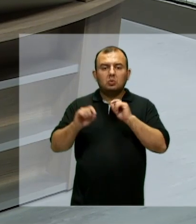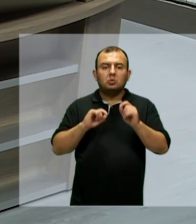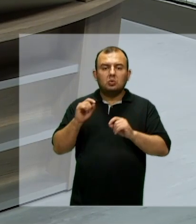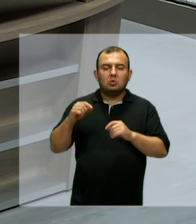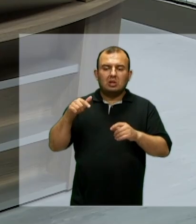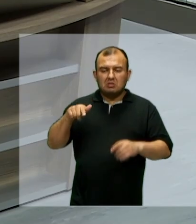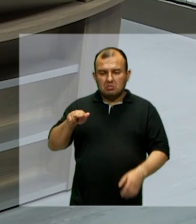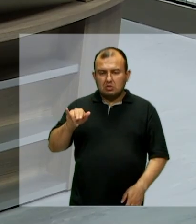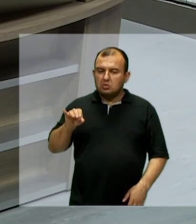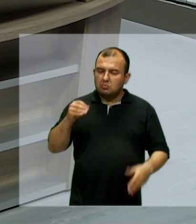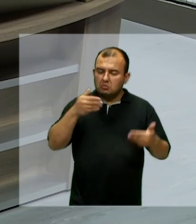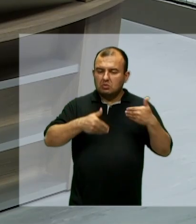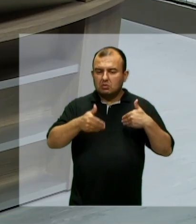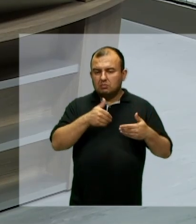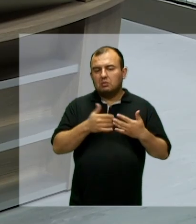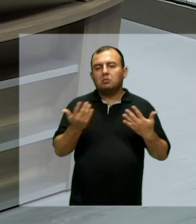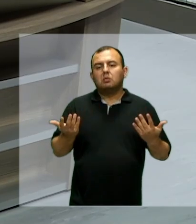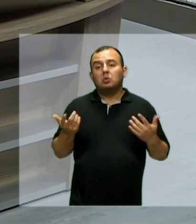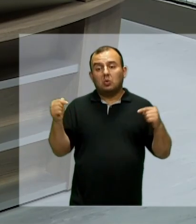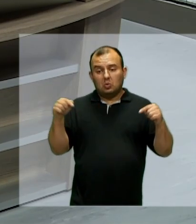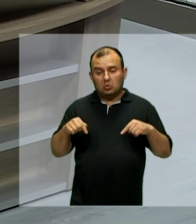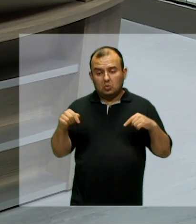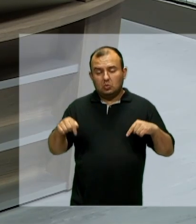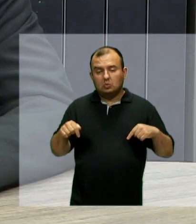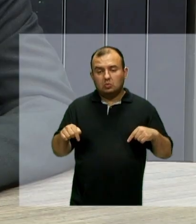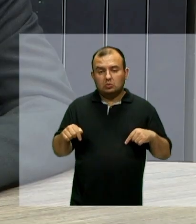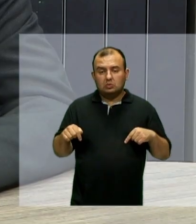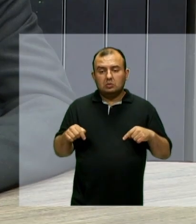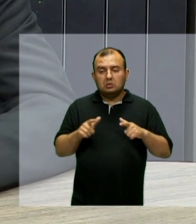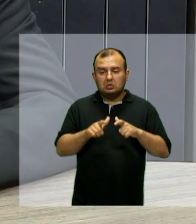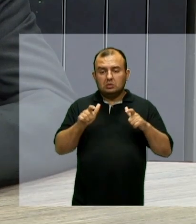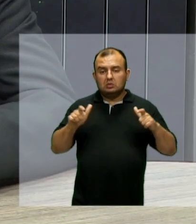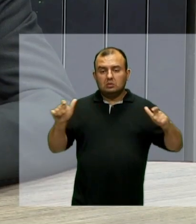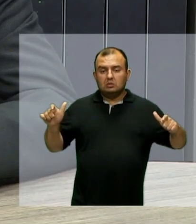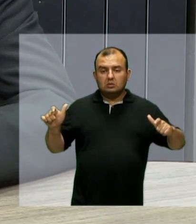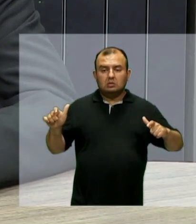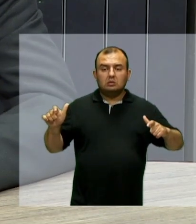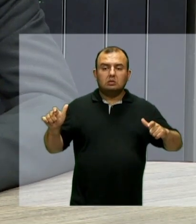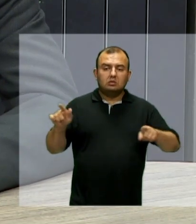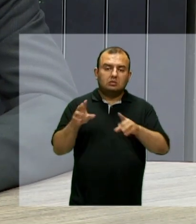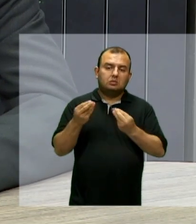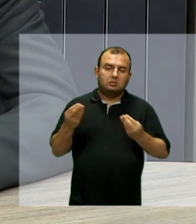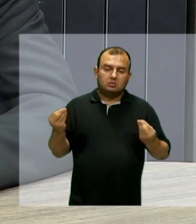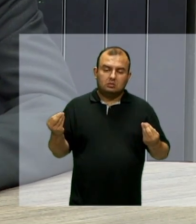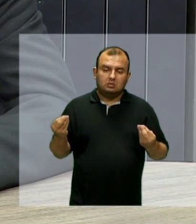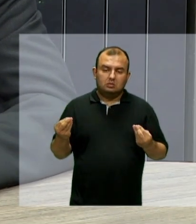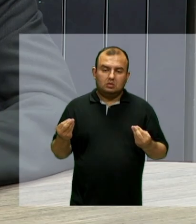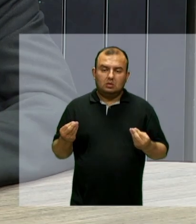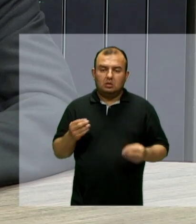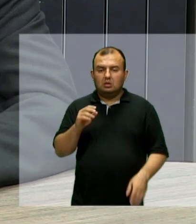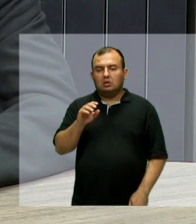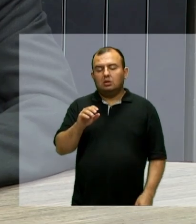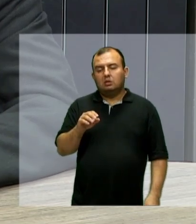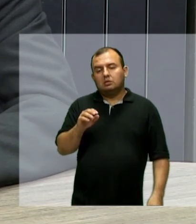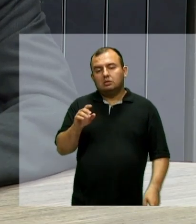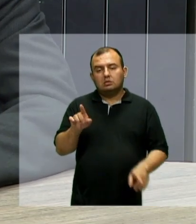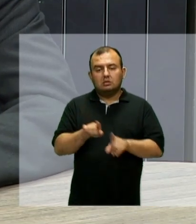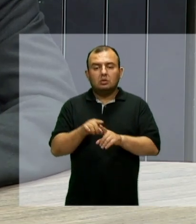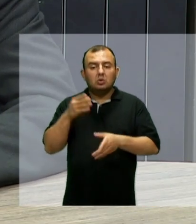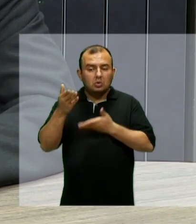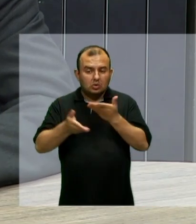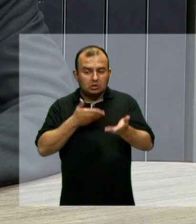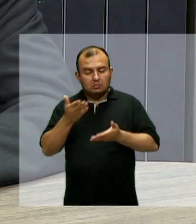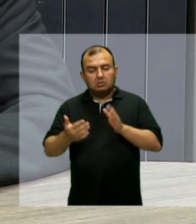que pelo qual ele é composto, hoje, né? O que está crescendo muito são chamados a imunologia. O tratamento é feito